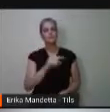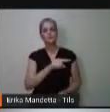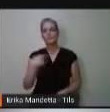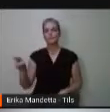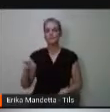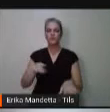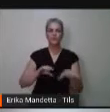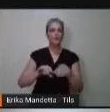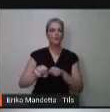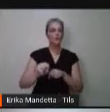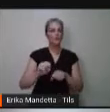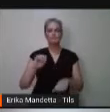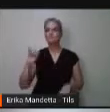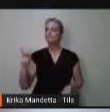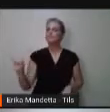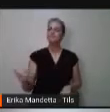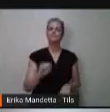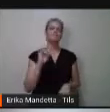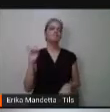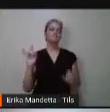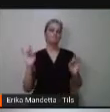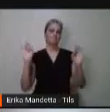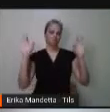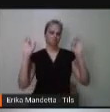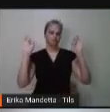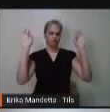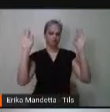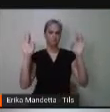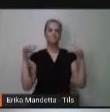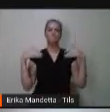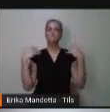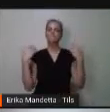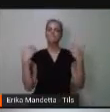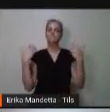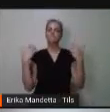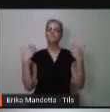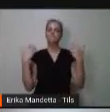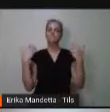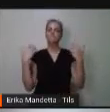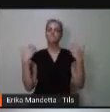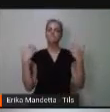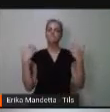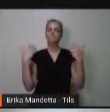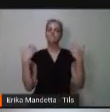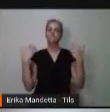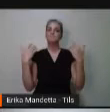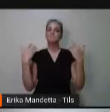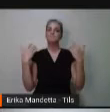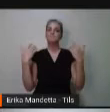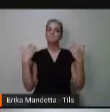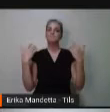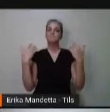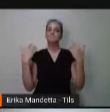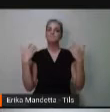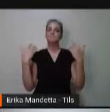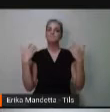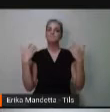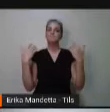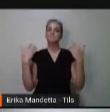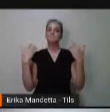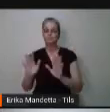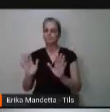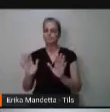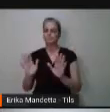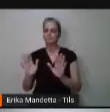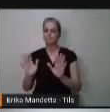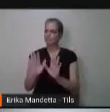muito importante. Então, antes de nós colocarmos a mão na massa, vamos dizer assim, nós precisamos